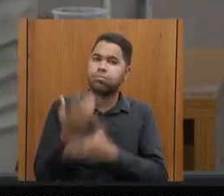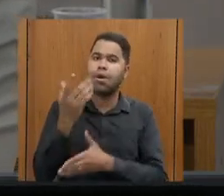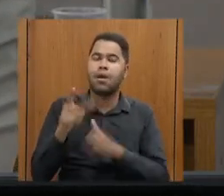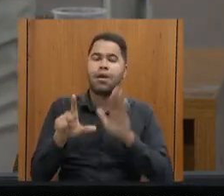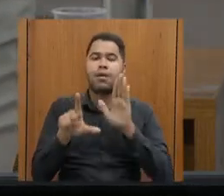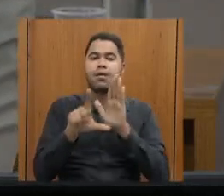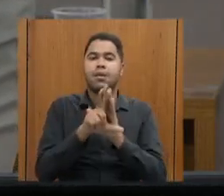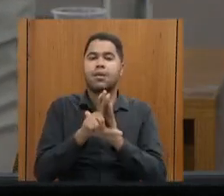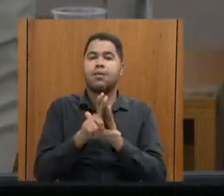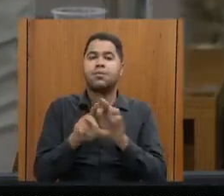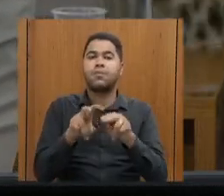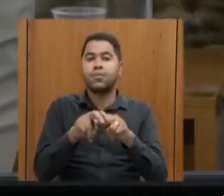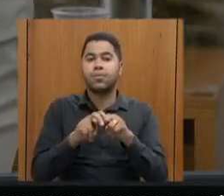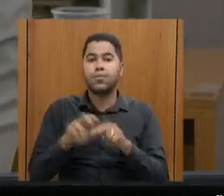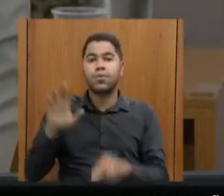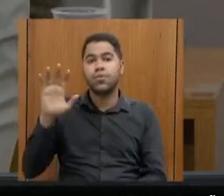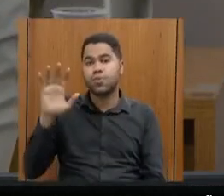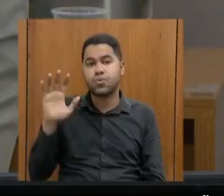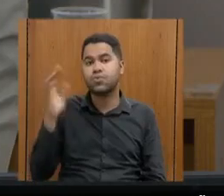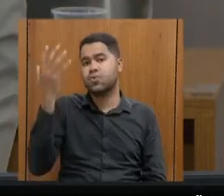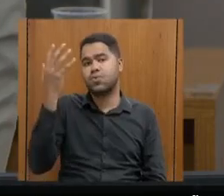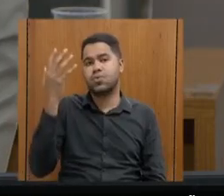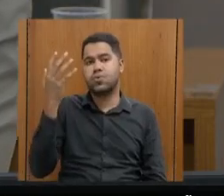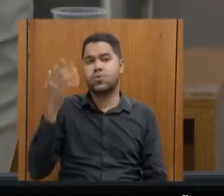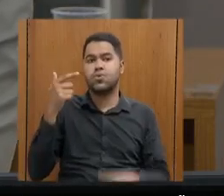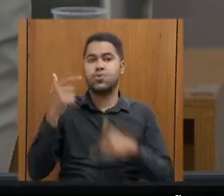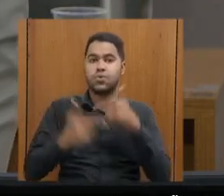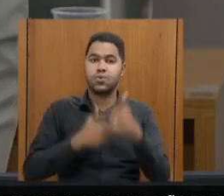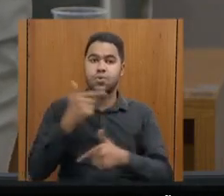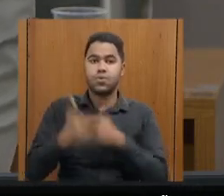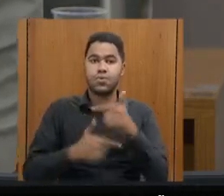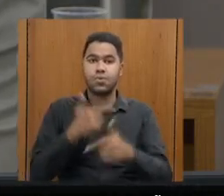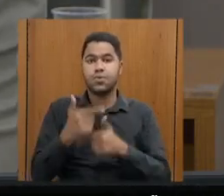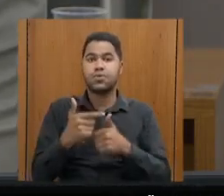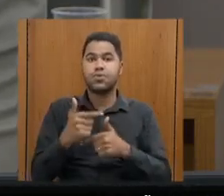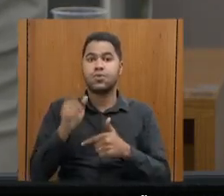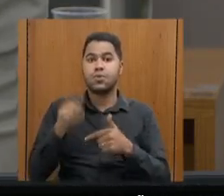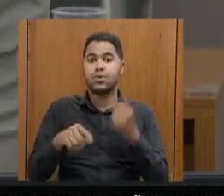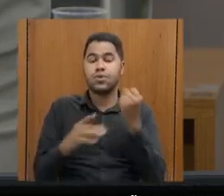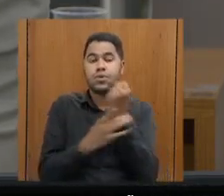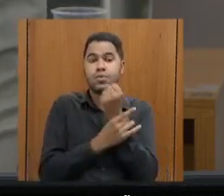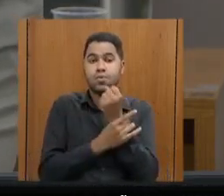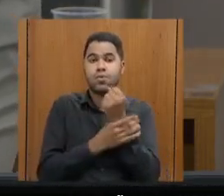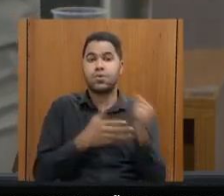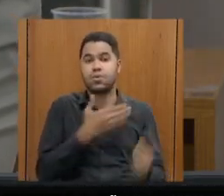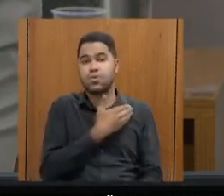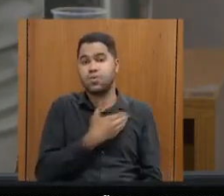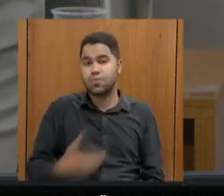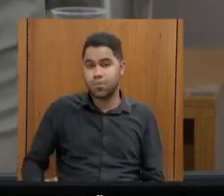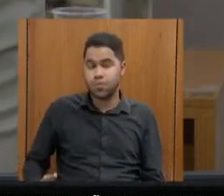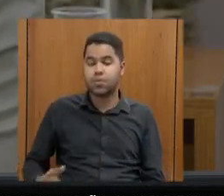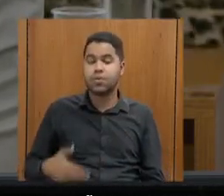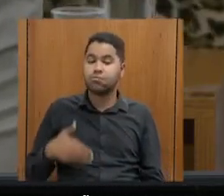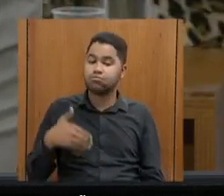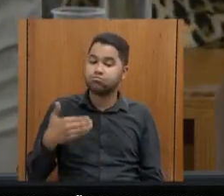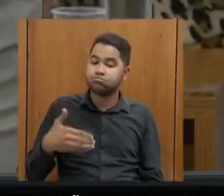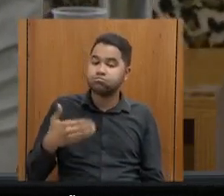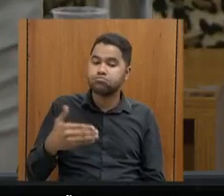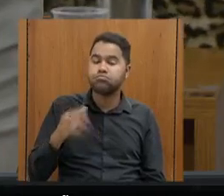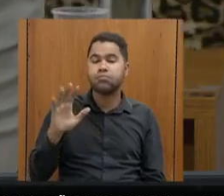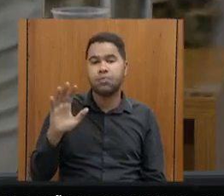essa lei por meio de uma solução é do serviço de em praça pública estão em breve a gente vai ter